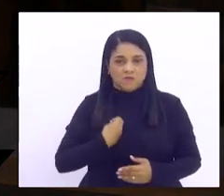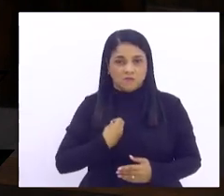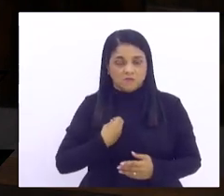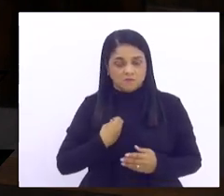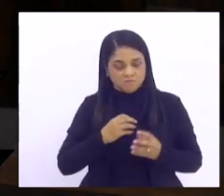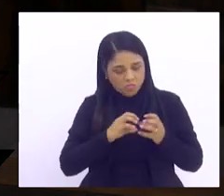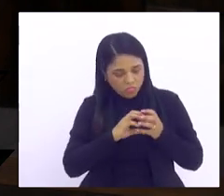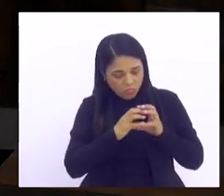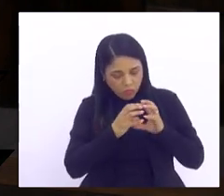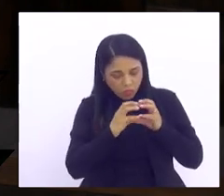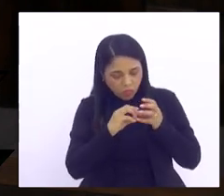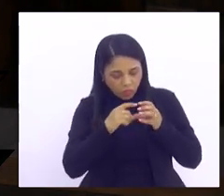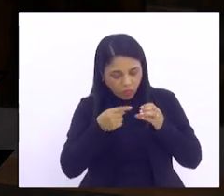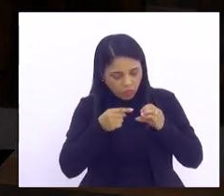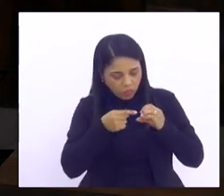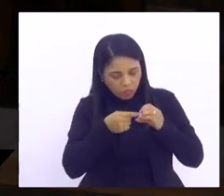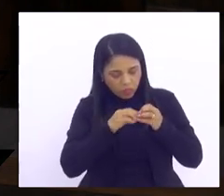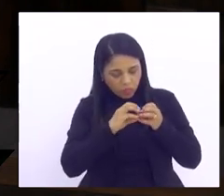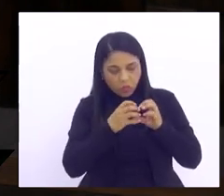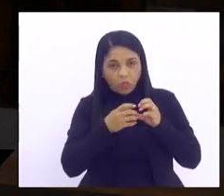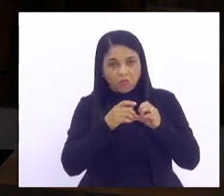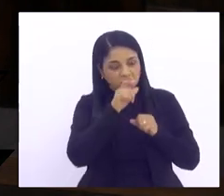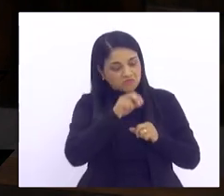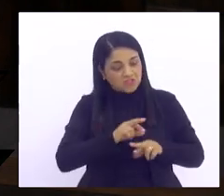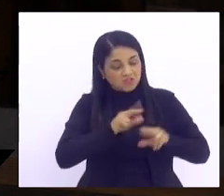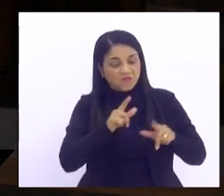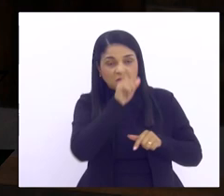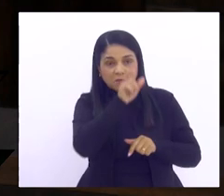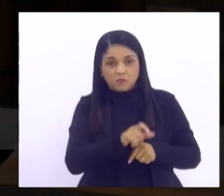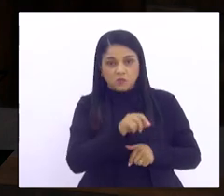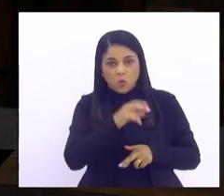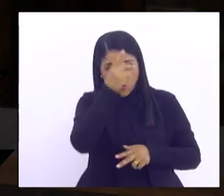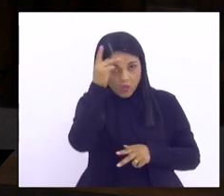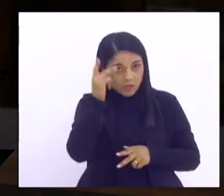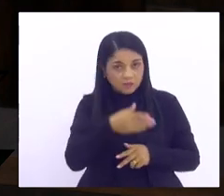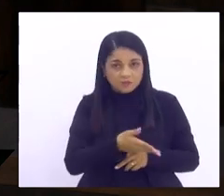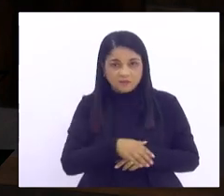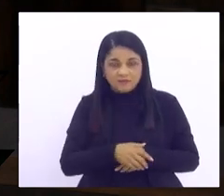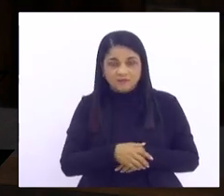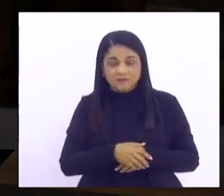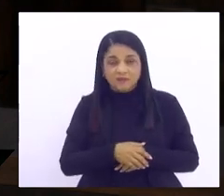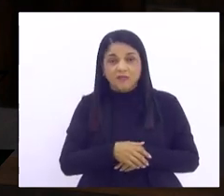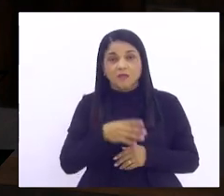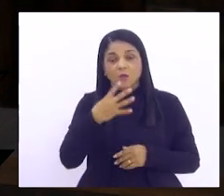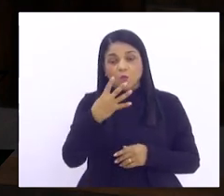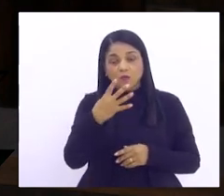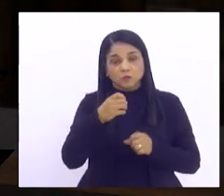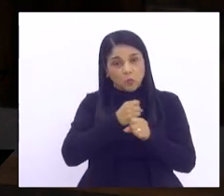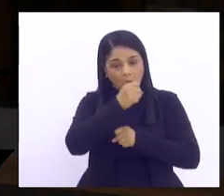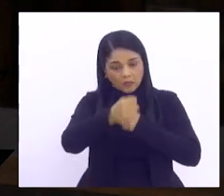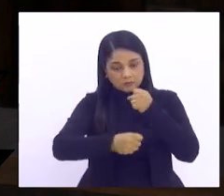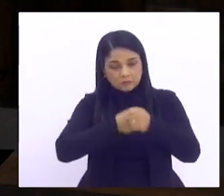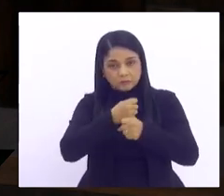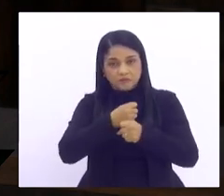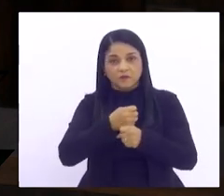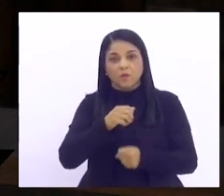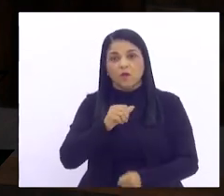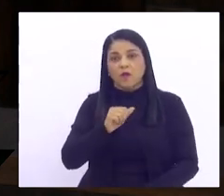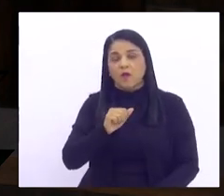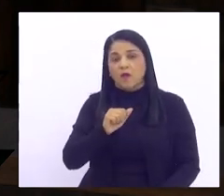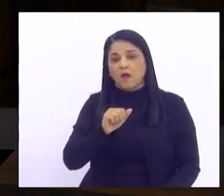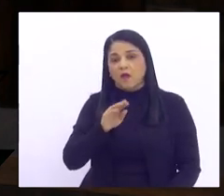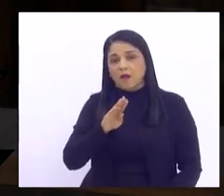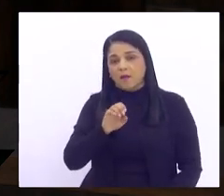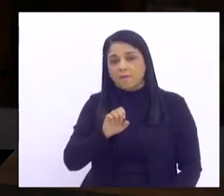não são pessoa. E aí, 4 anos depois, vem o famigerado habeas corpus, que eu já mencionei, habeas